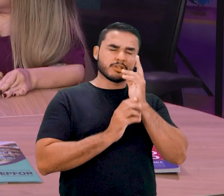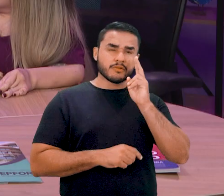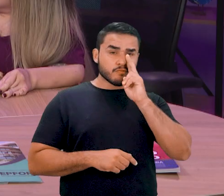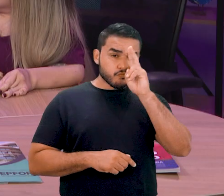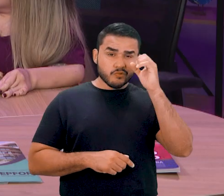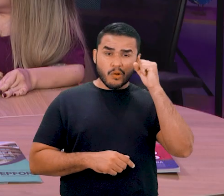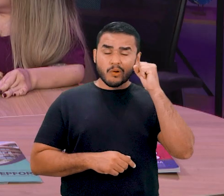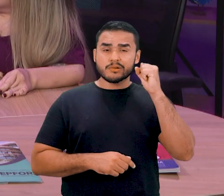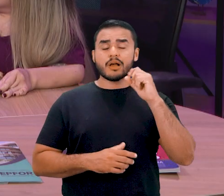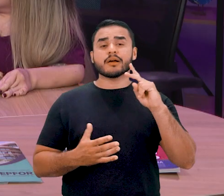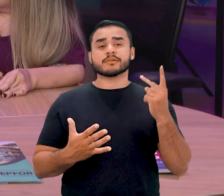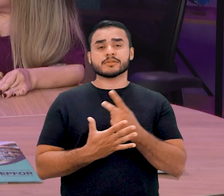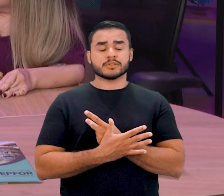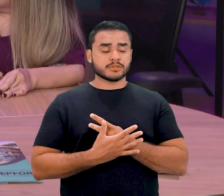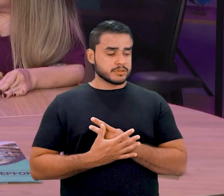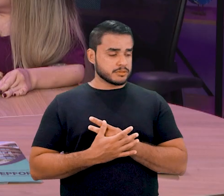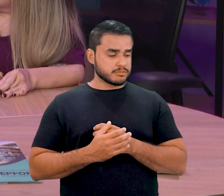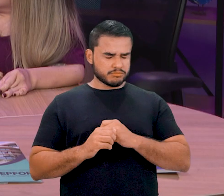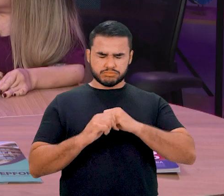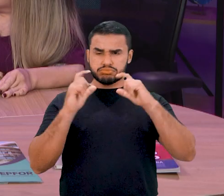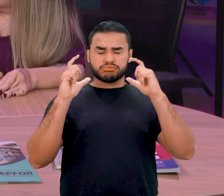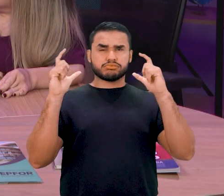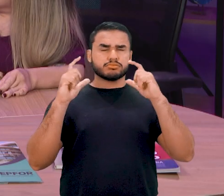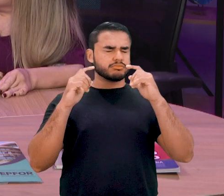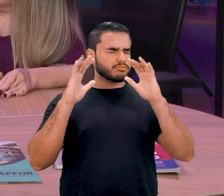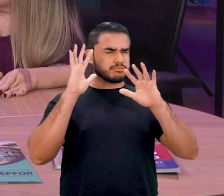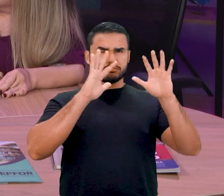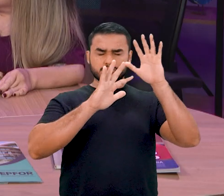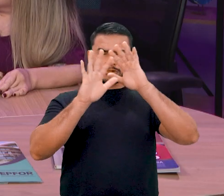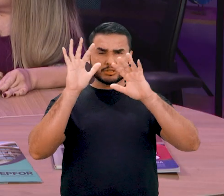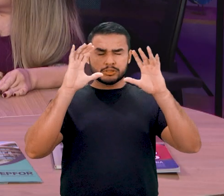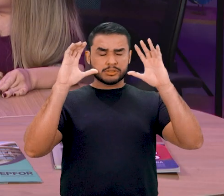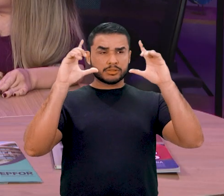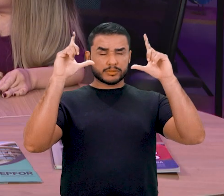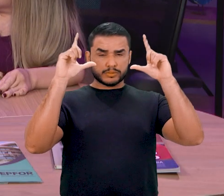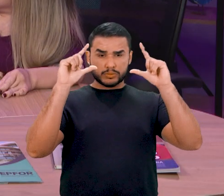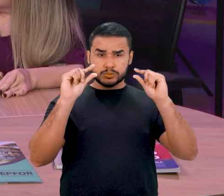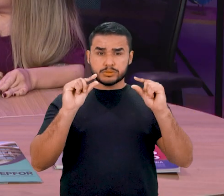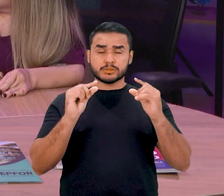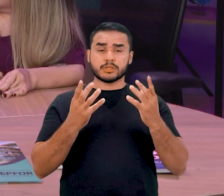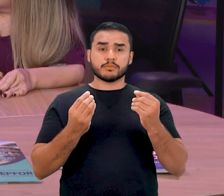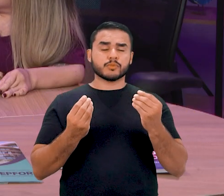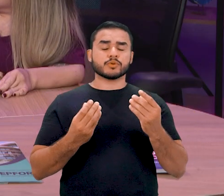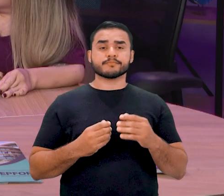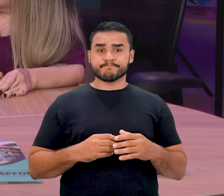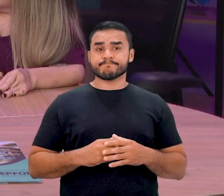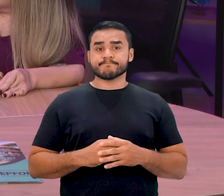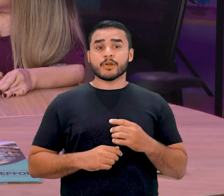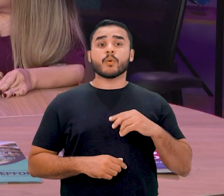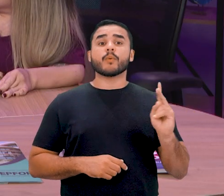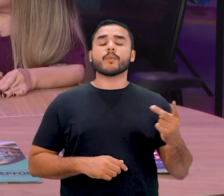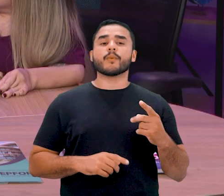nessa noite. E aí eu acordei praticamente sem enxergar mais nada. Uhum. Então, naquele dia,